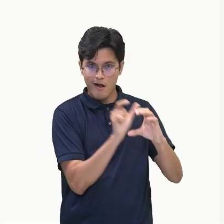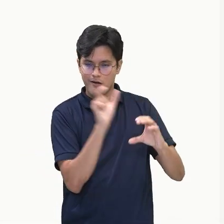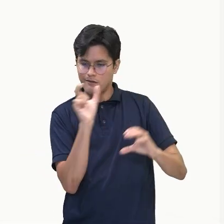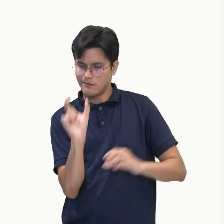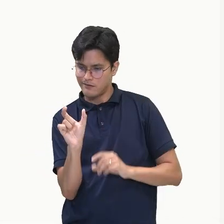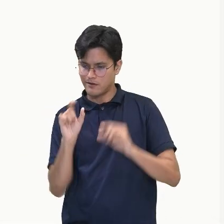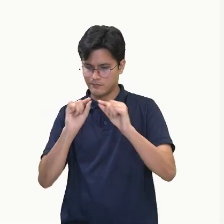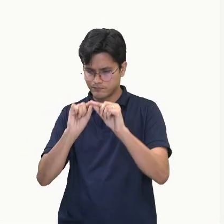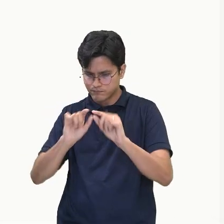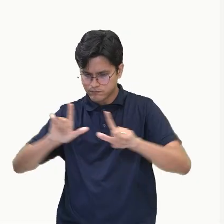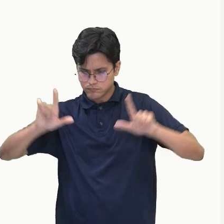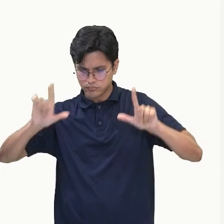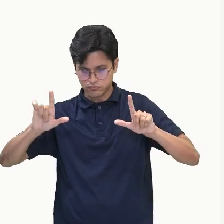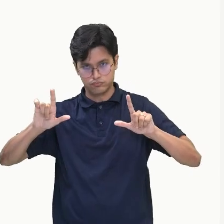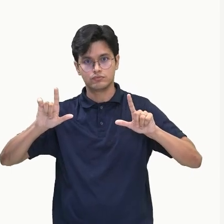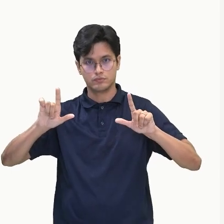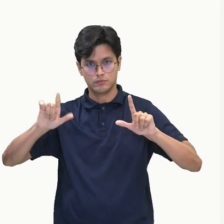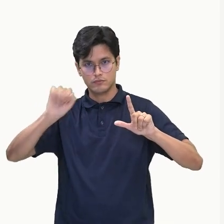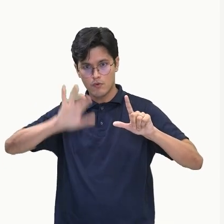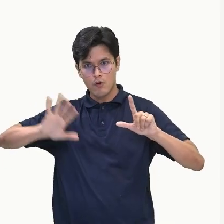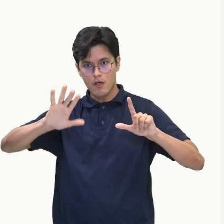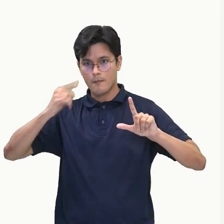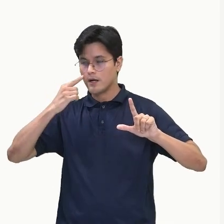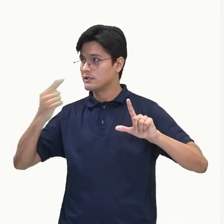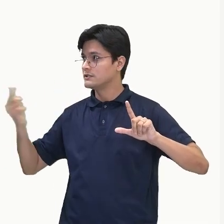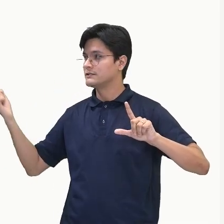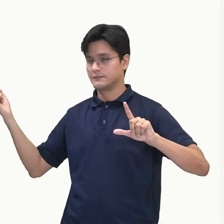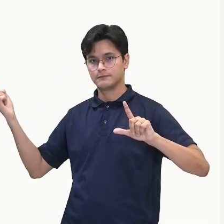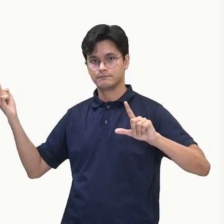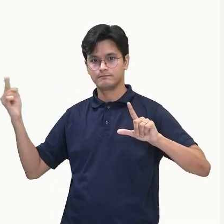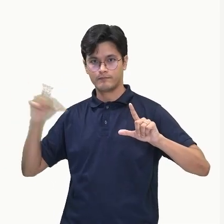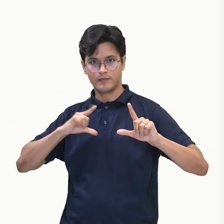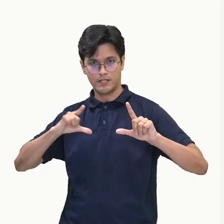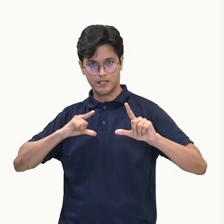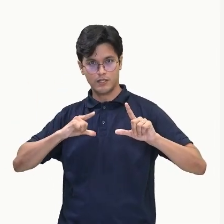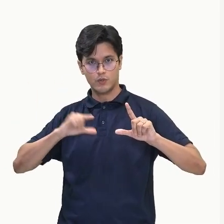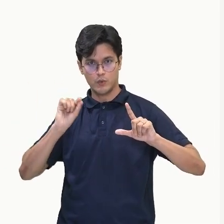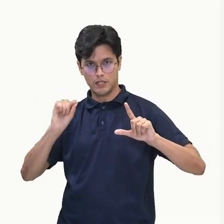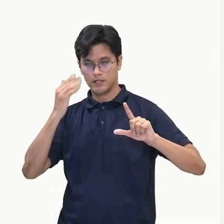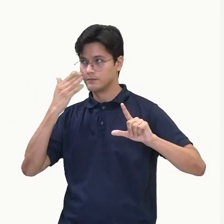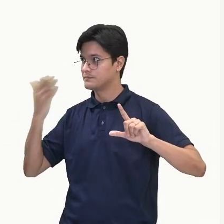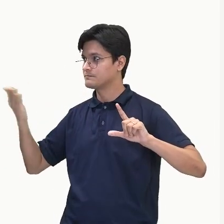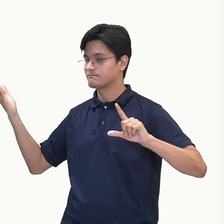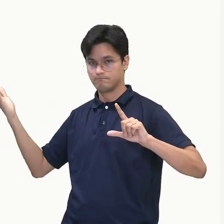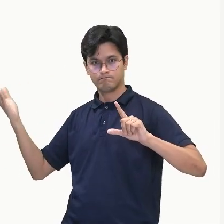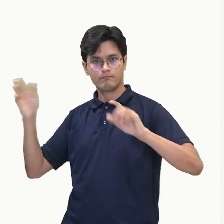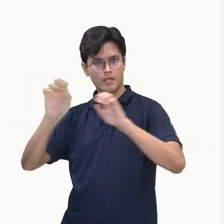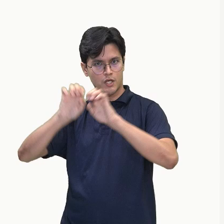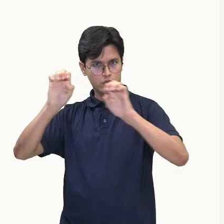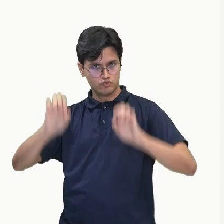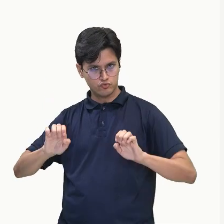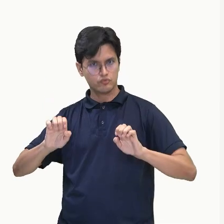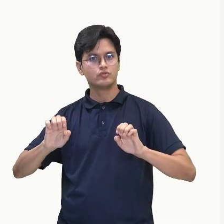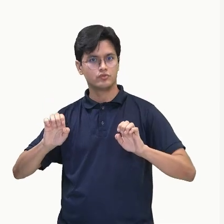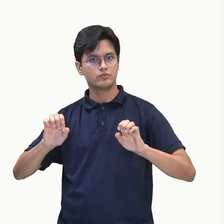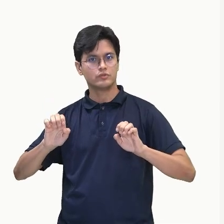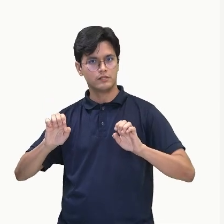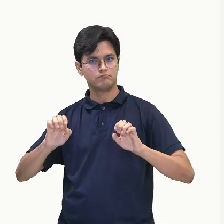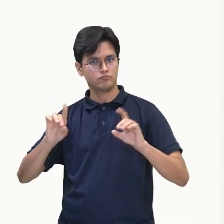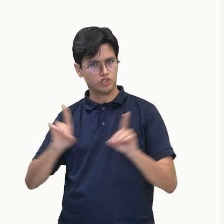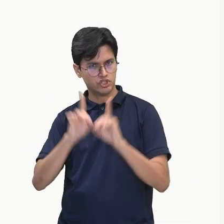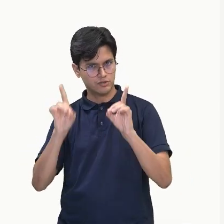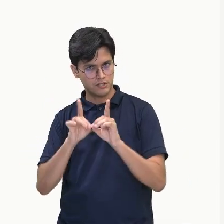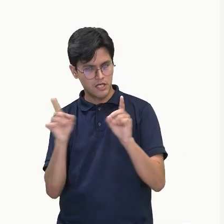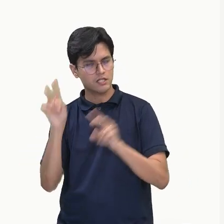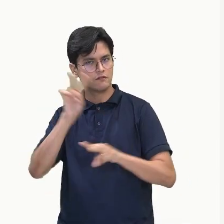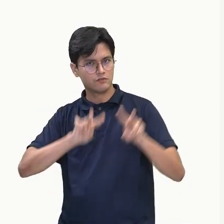e ampliou-se essa imagem, onde você está diante dela aqui, que é uma estrutura também didática,